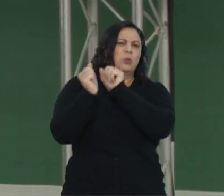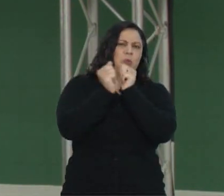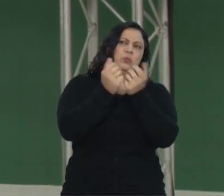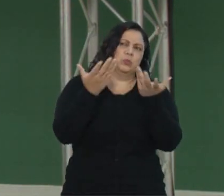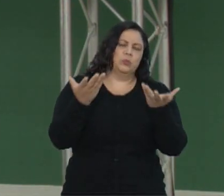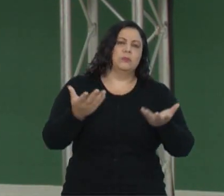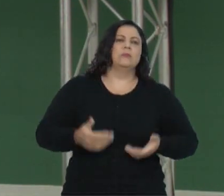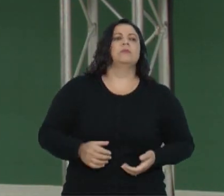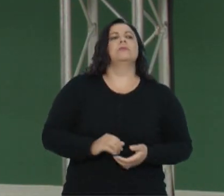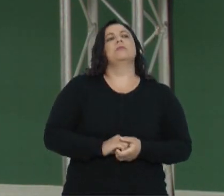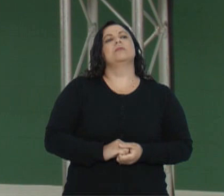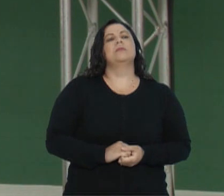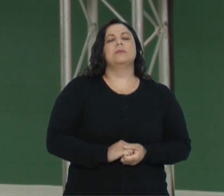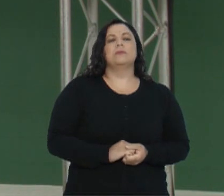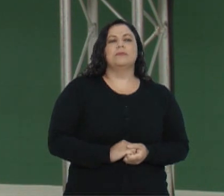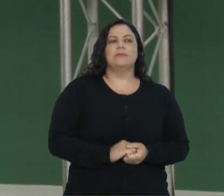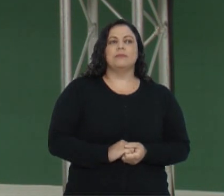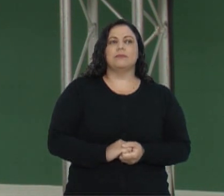seja.